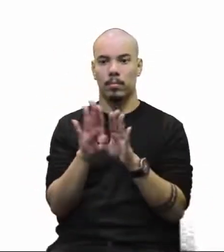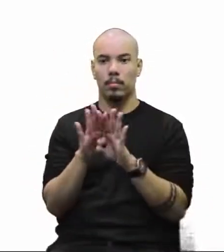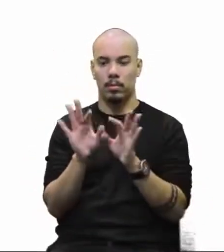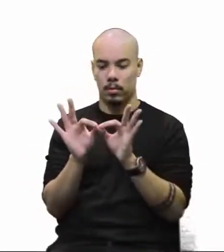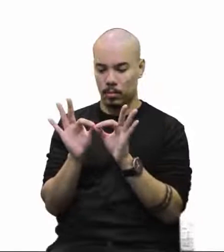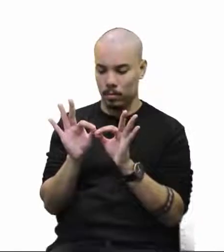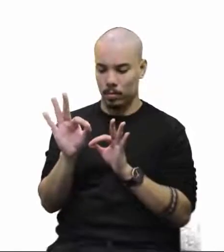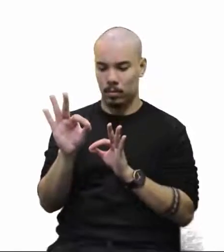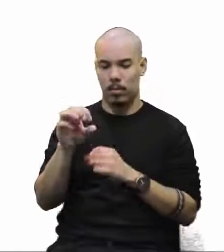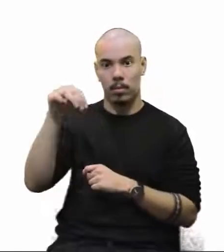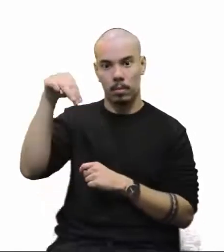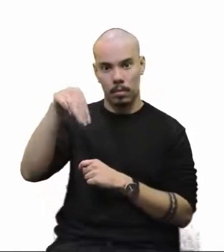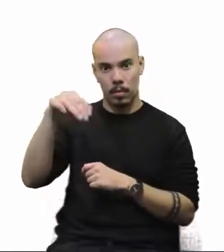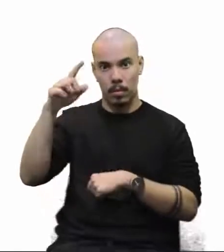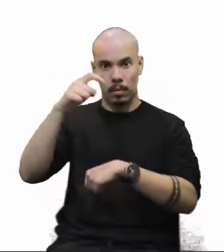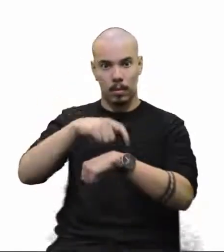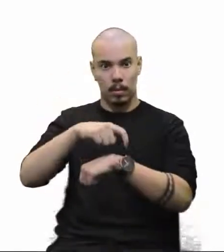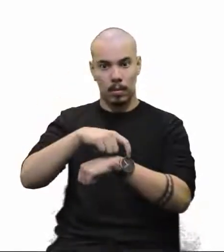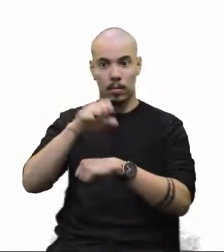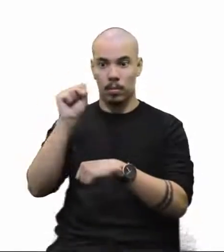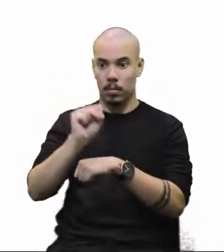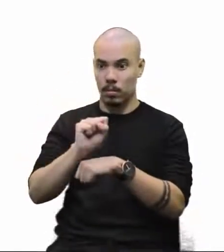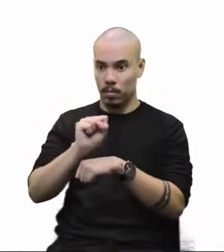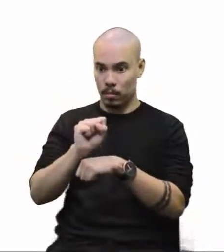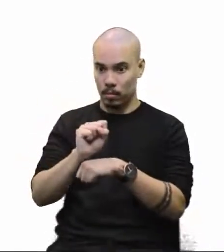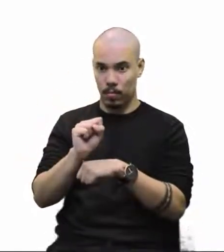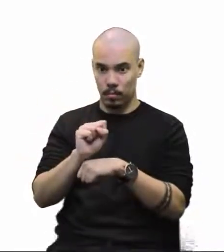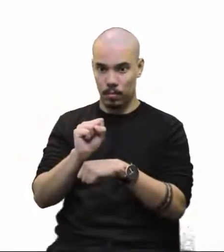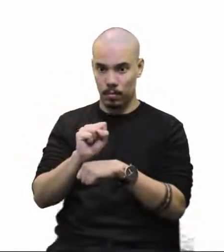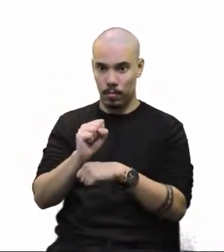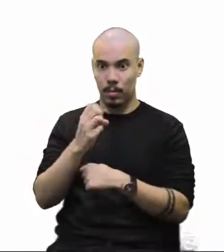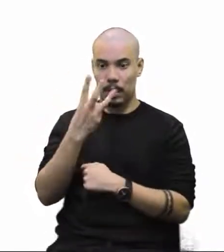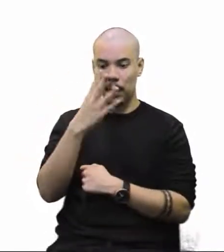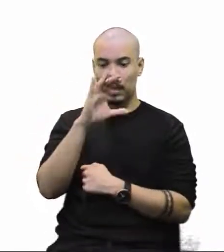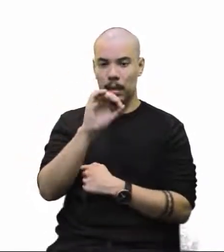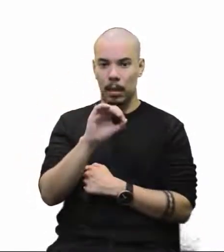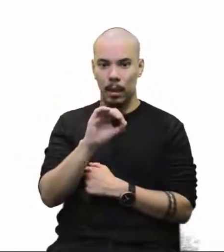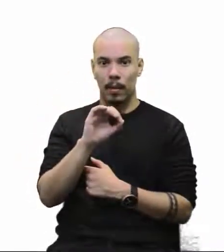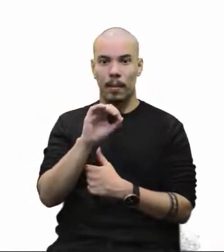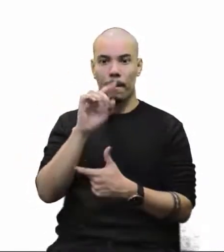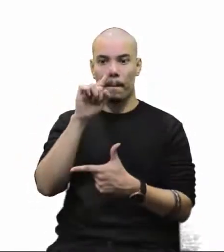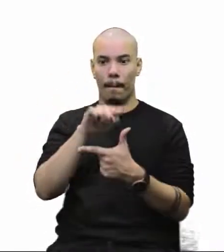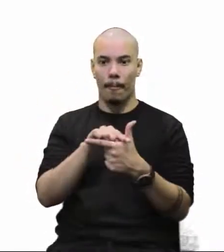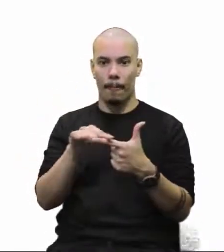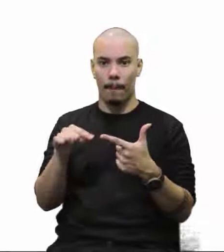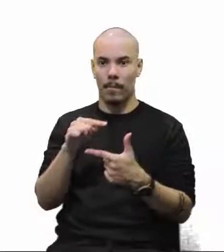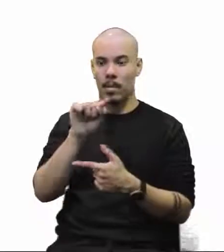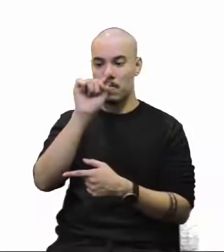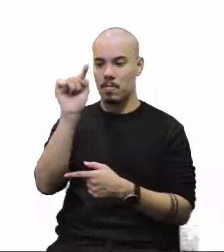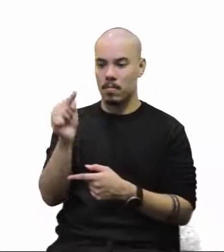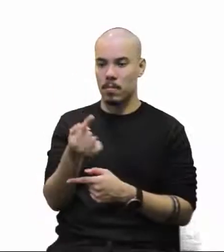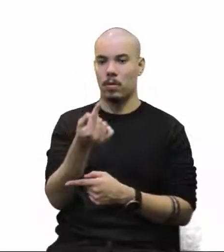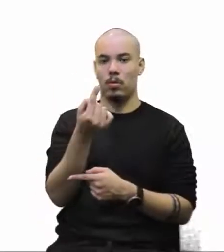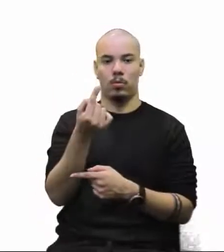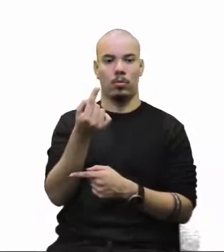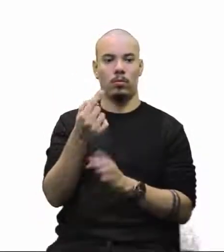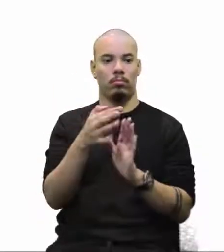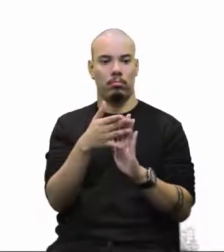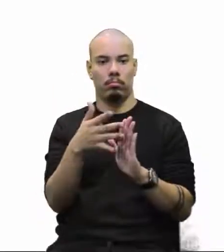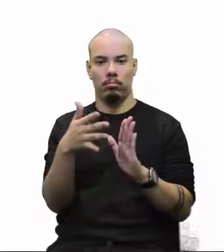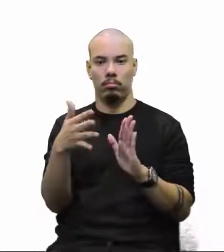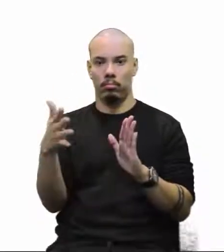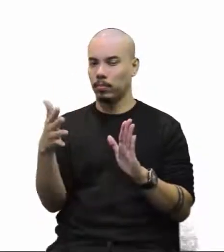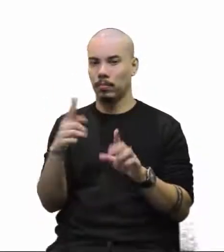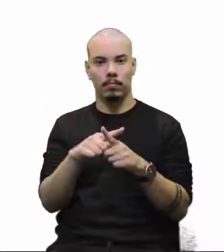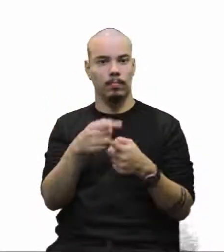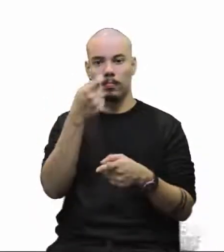em metros e tempo segundo. Deu 0,030 porque dividiu 30 por 1000 quilograma. Isso. Aí 0,030. Mas